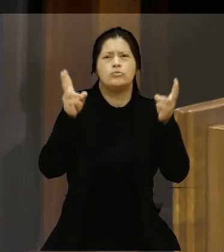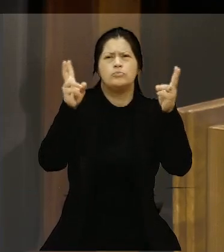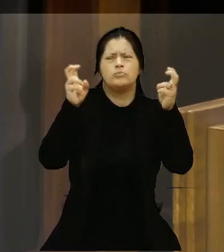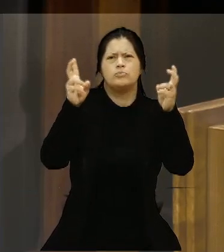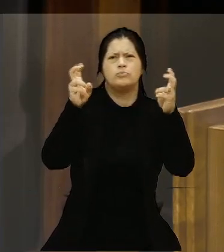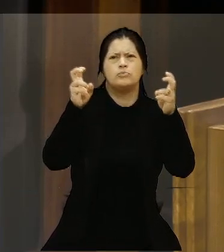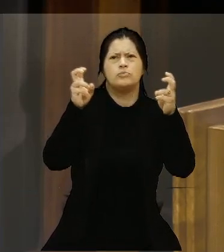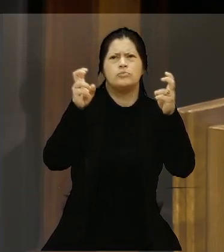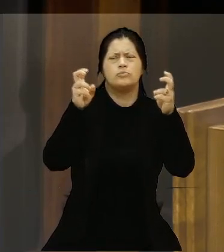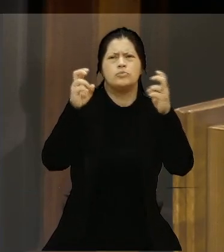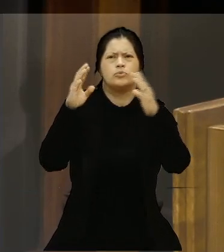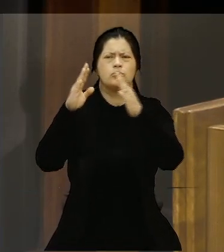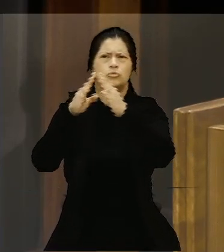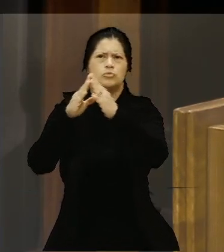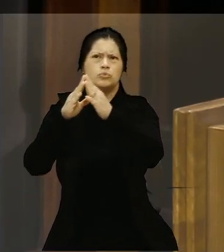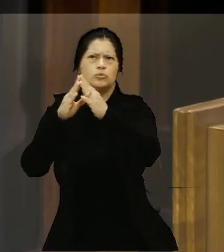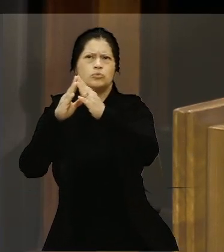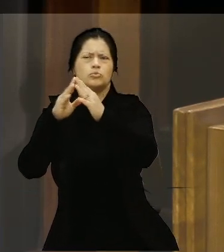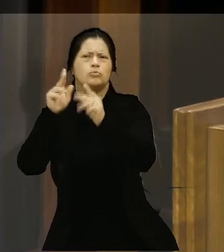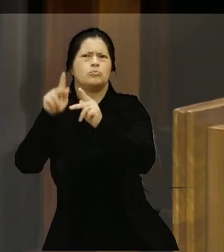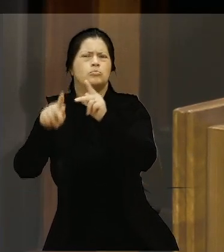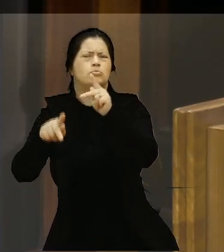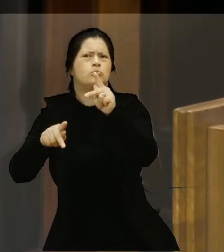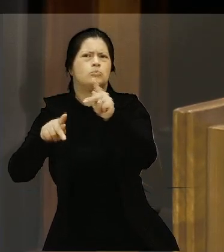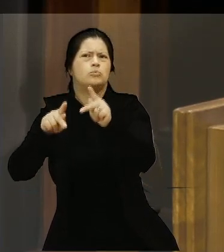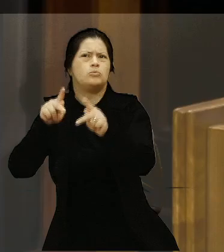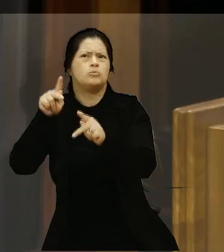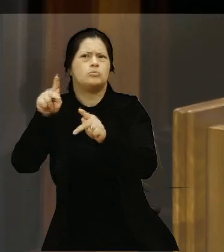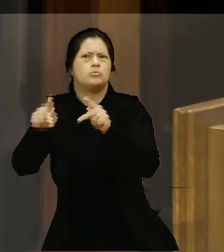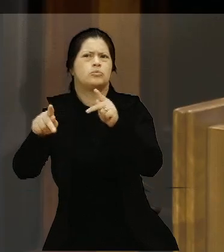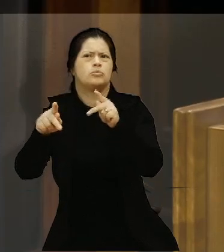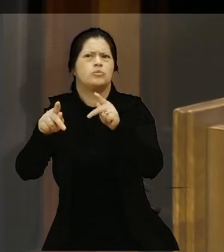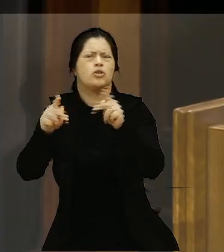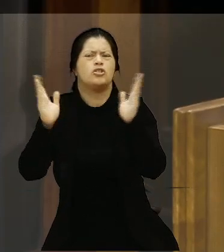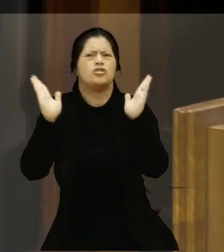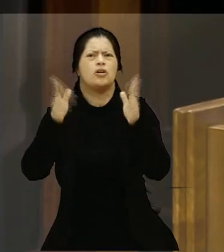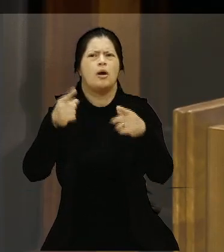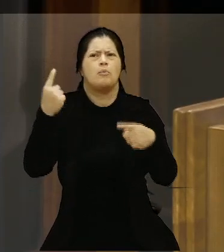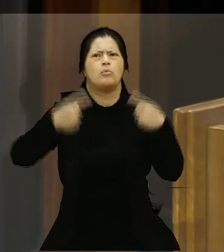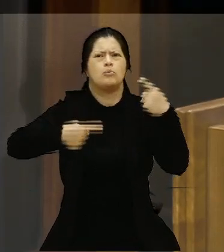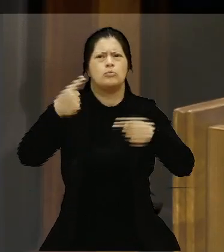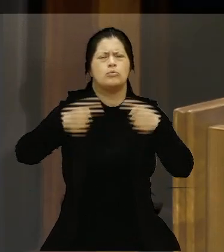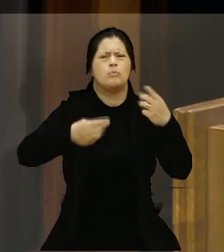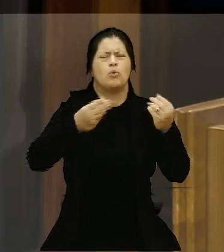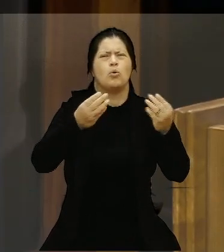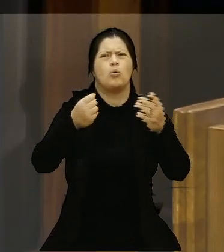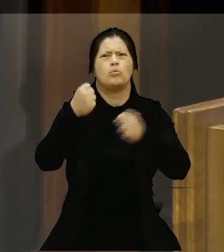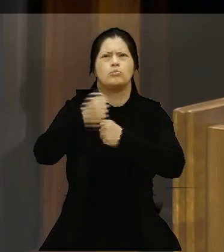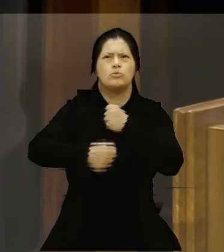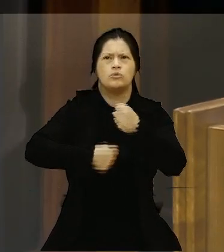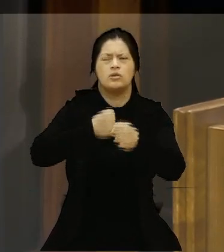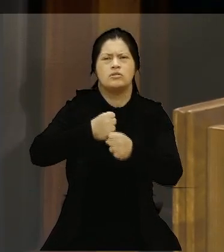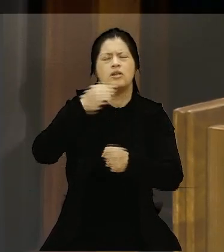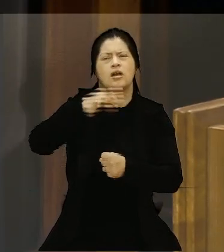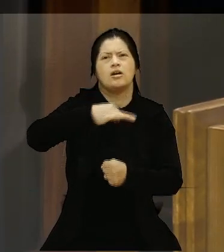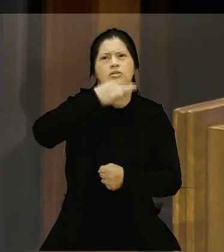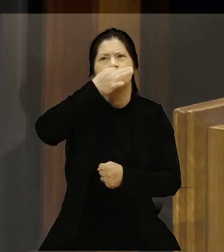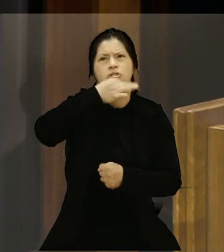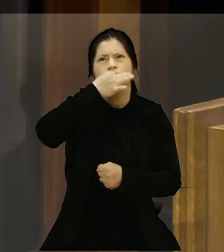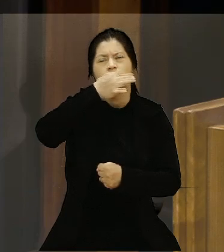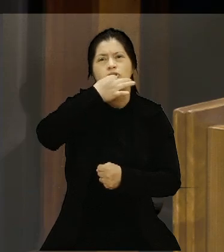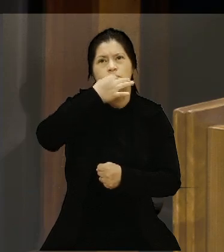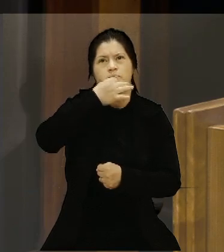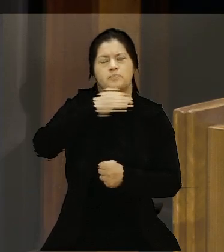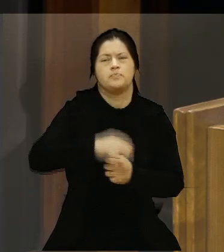à casa, é um assunto muito debatido há muitos anos já aqui em Caxias do Sul. Eu,